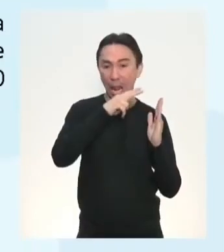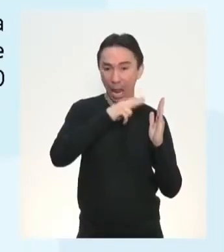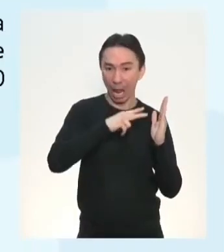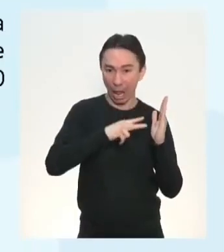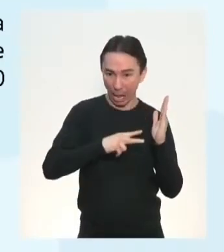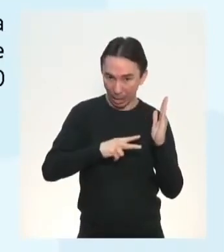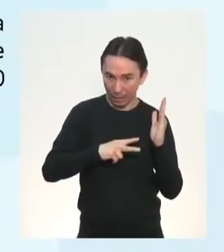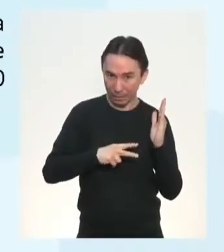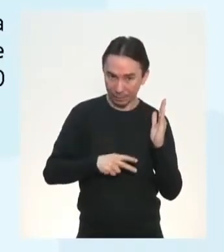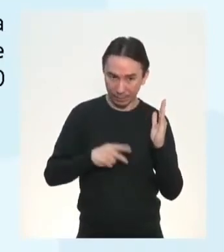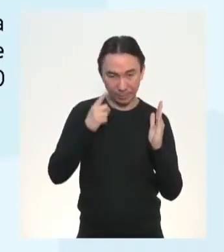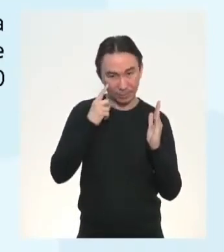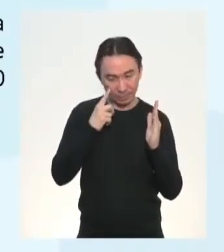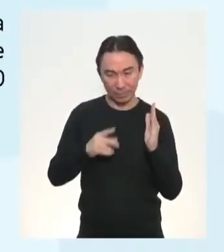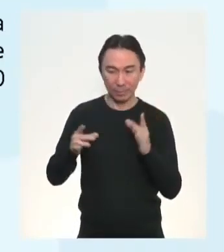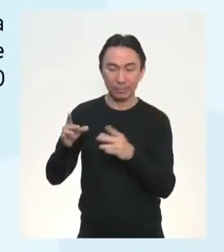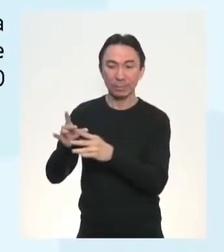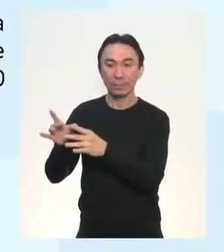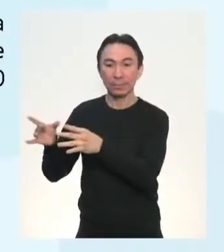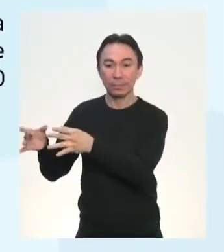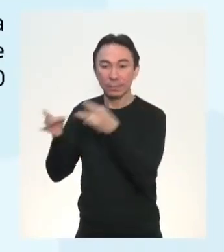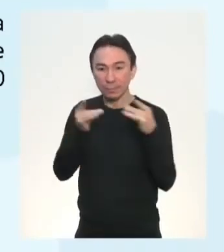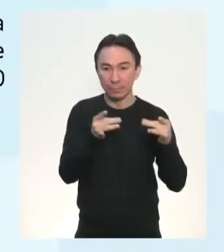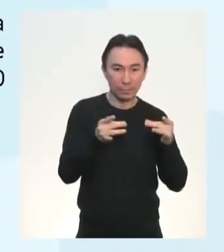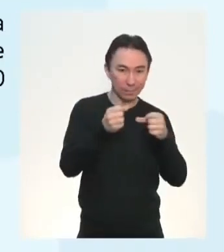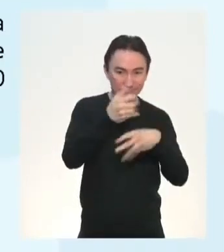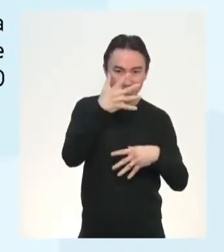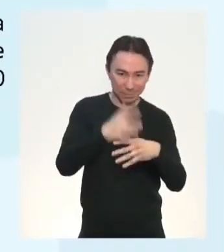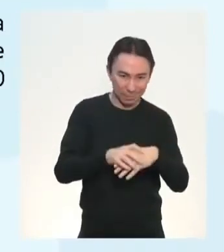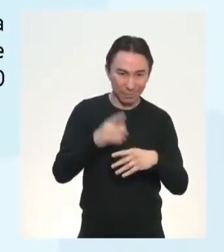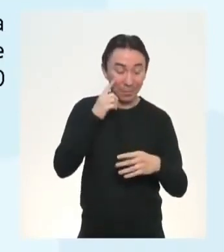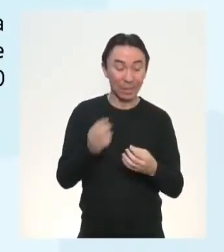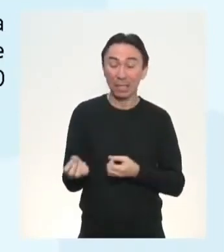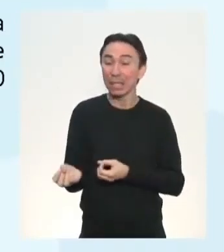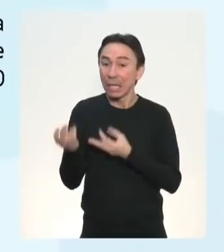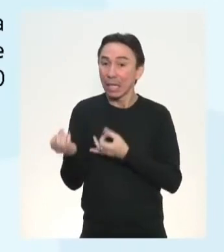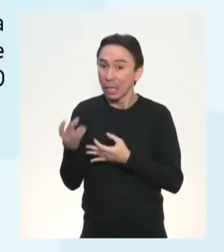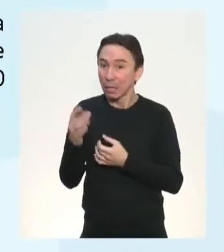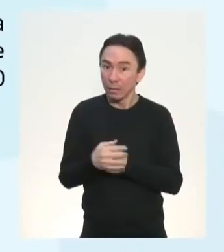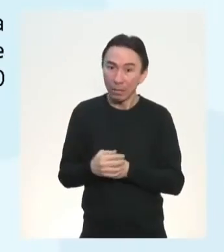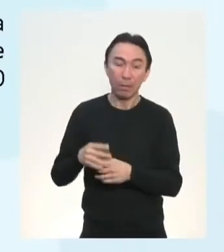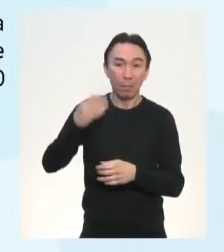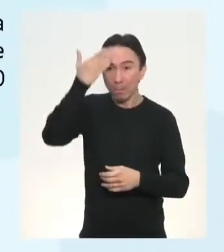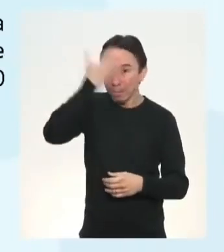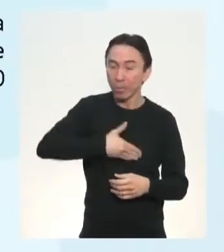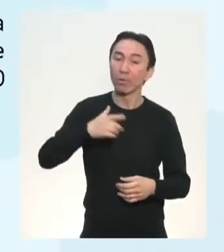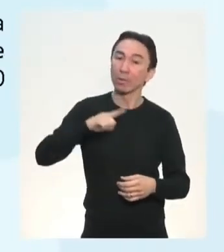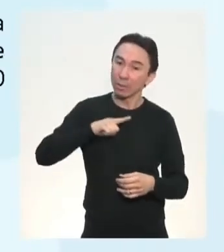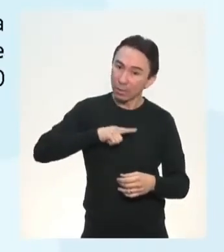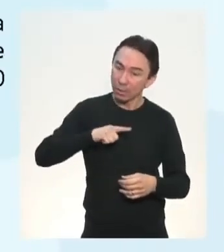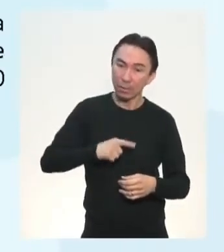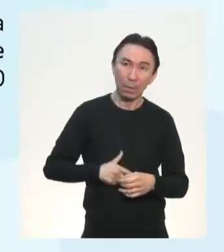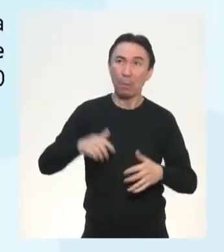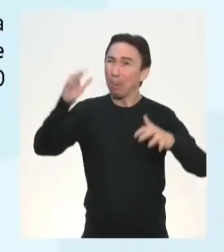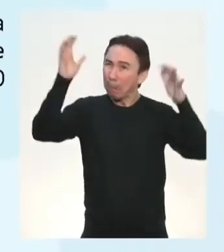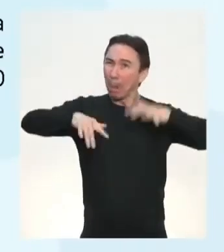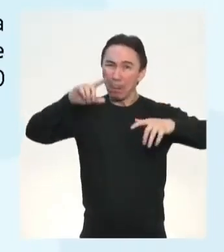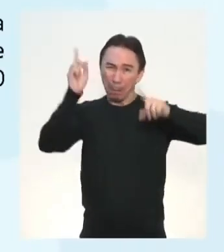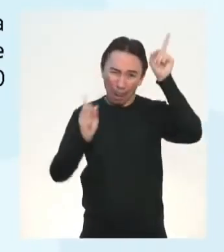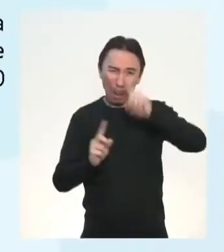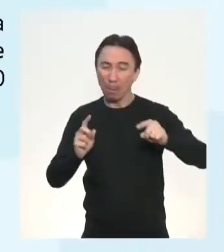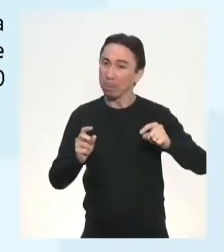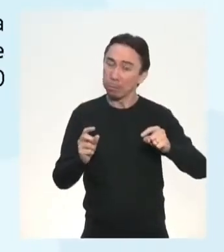do artigo. Dados comprovam aumento de eventos climáticos extremos em São Paulo. Para responder as questões abaixo.